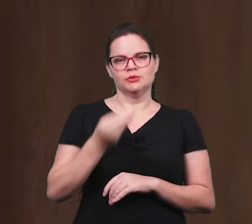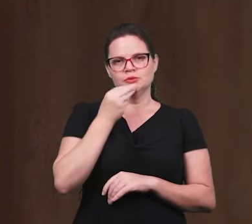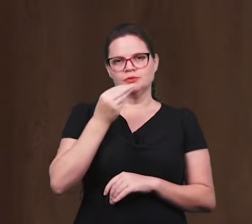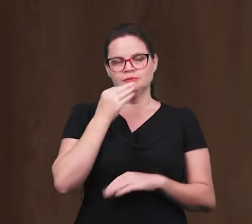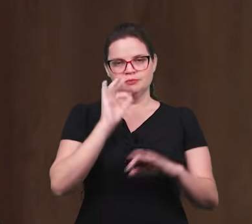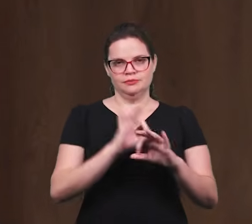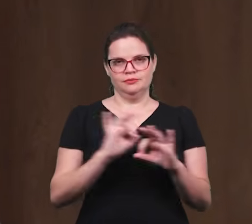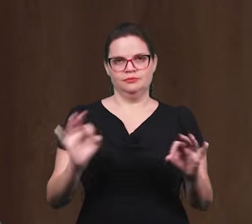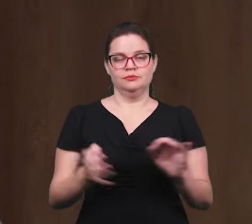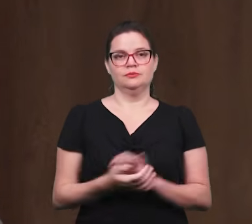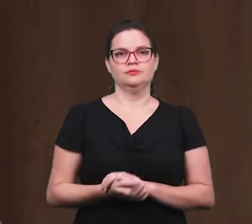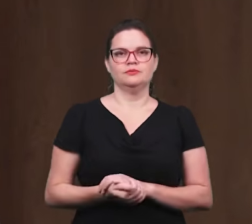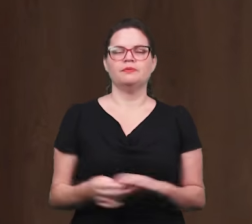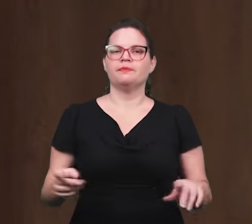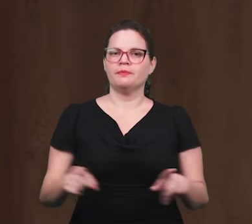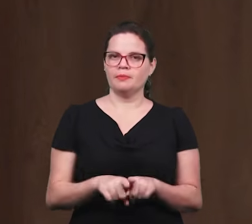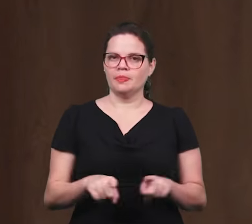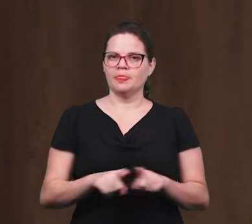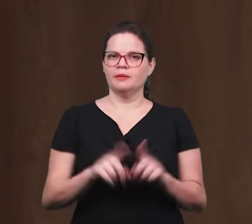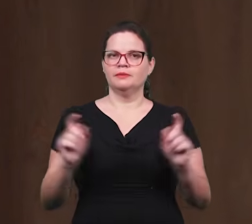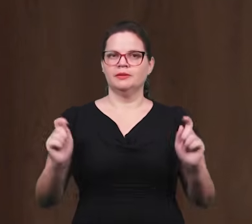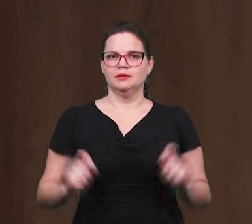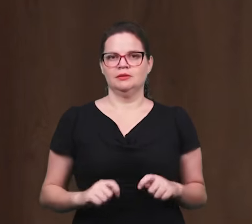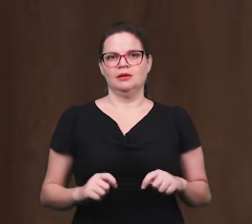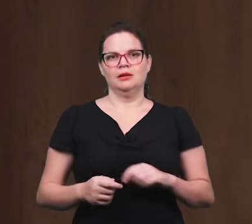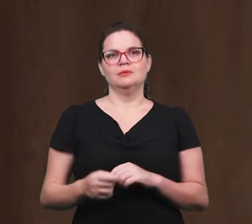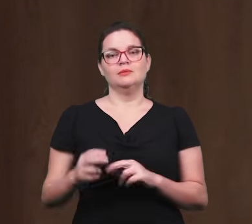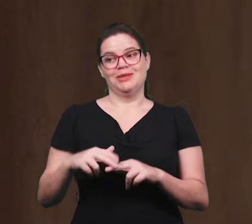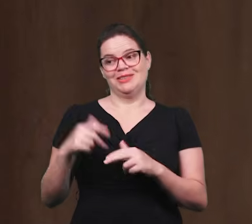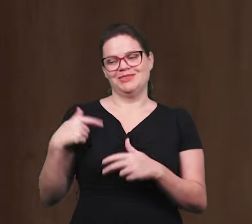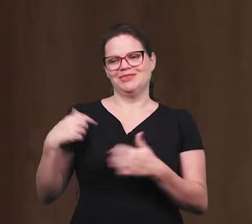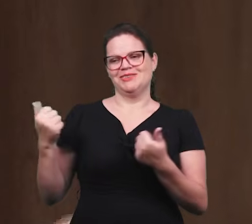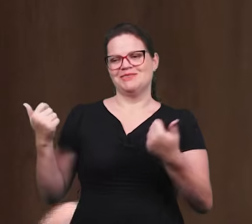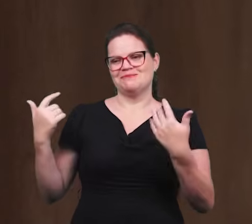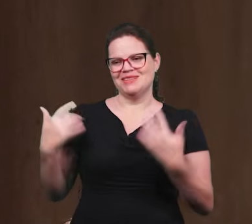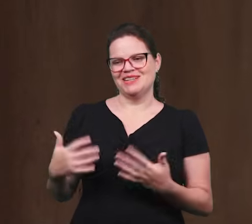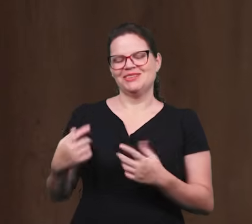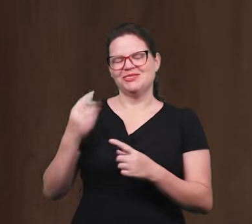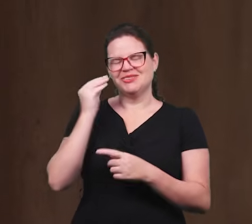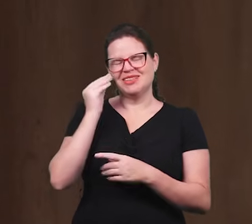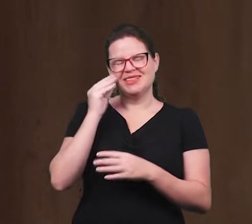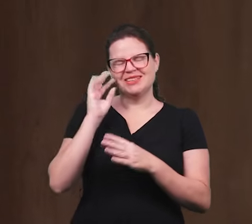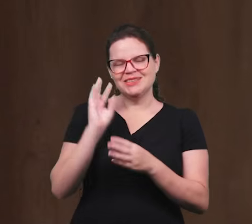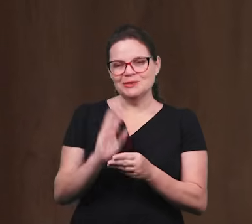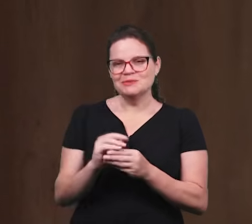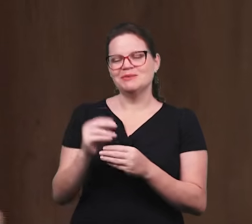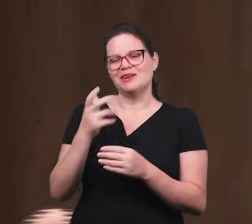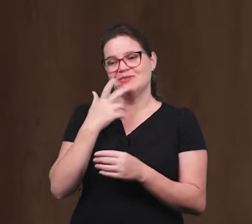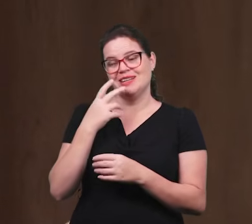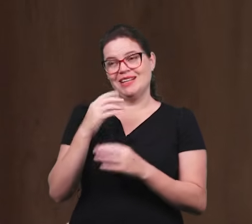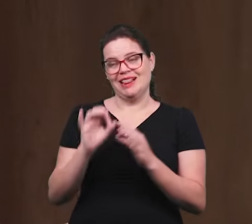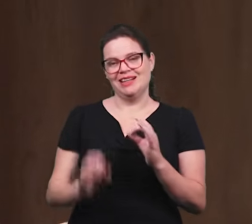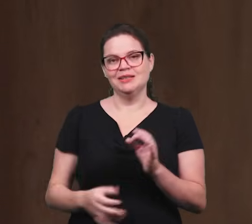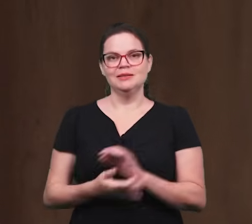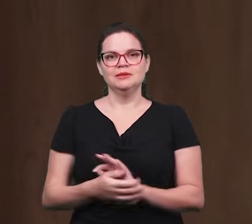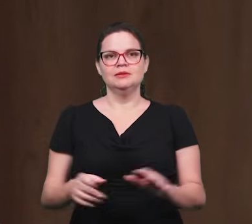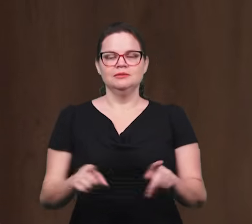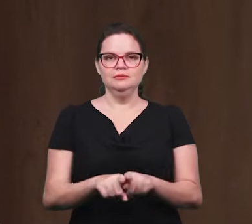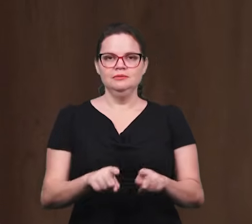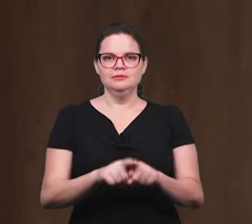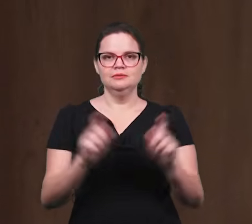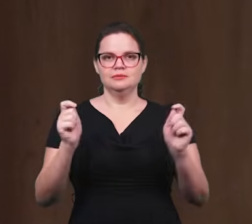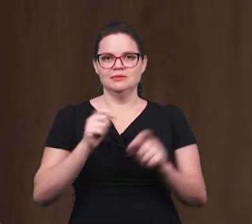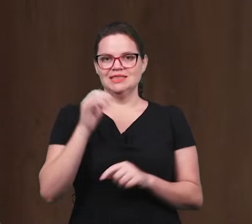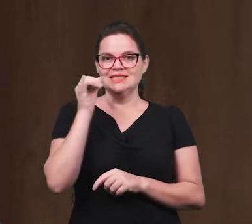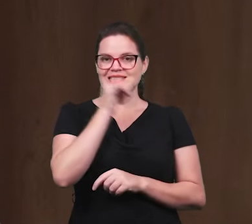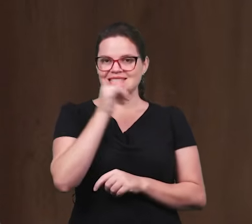oportunidade. Também se aplica, por isso que eu digo que é muita coisa, sabe, Estela? Estou tentando ser resumido aqui. Também se aplica aos dentistas